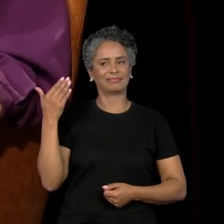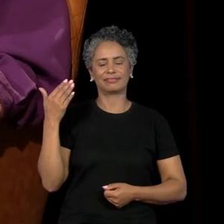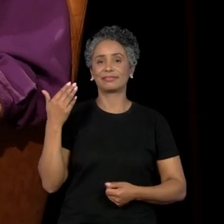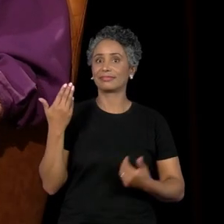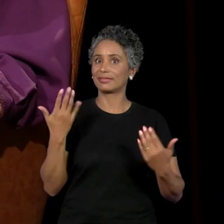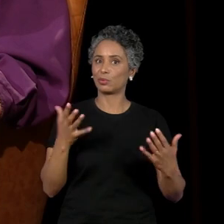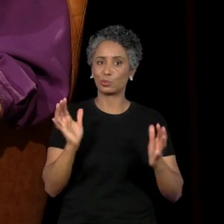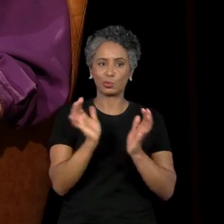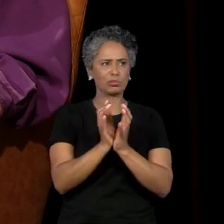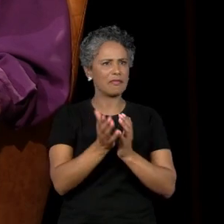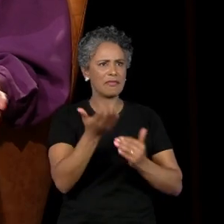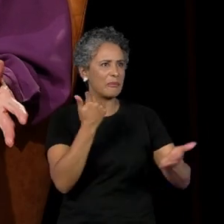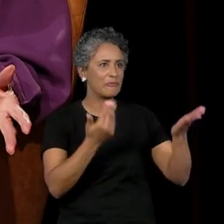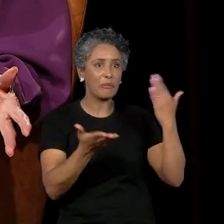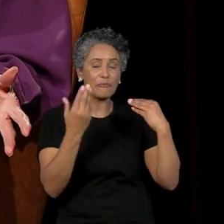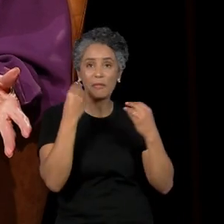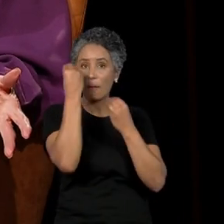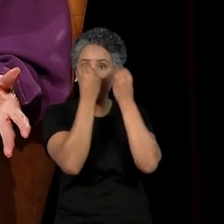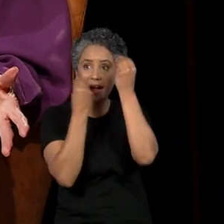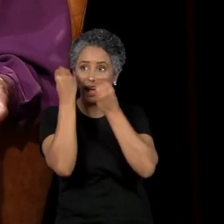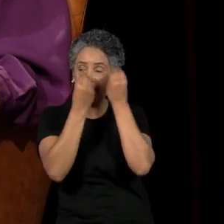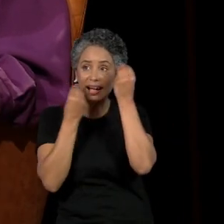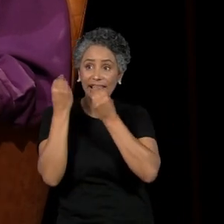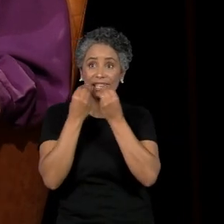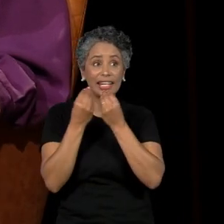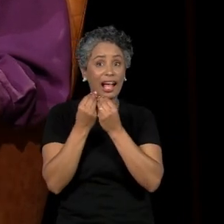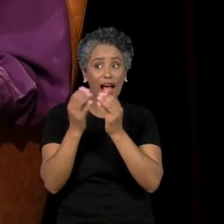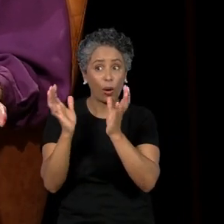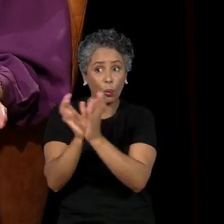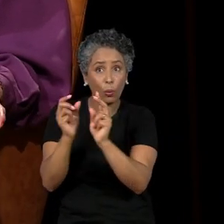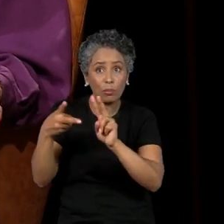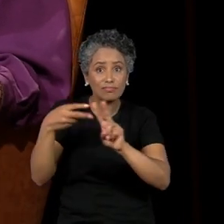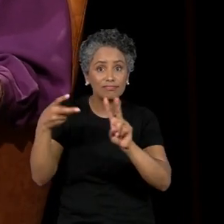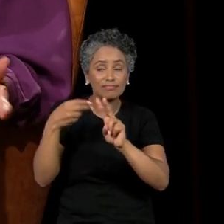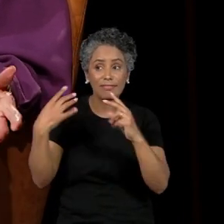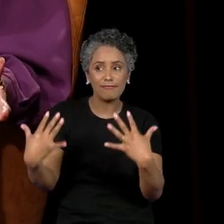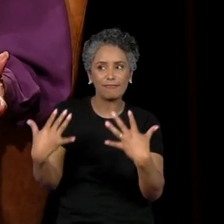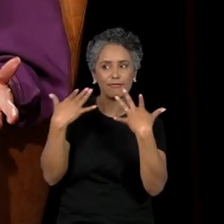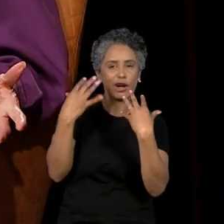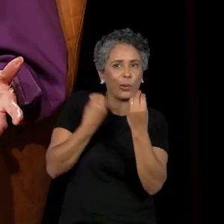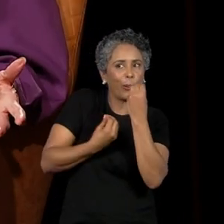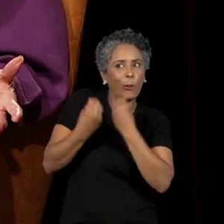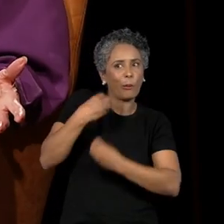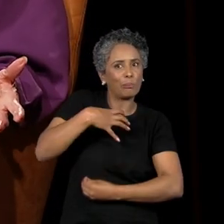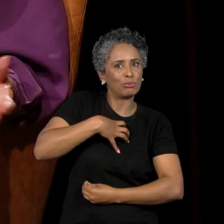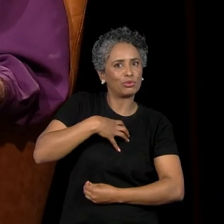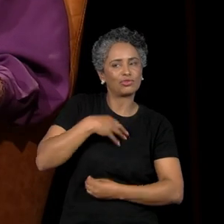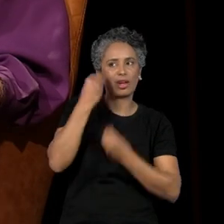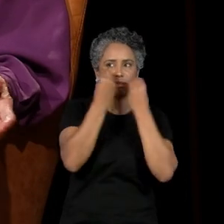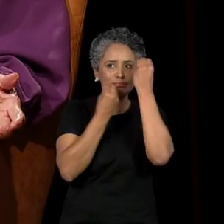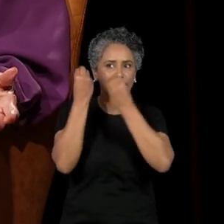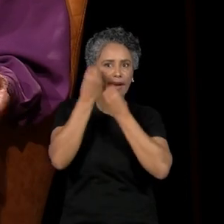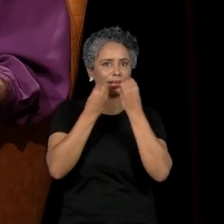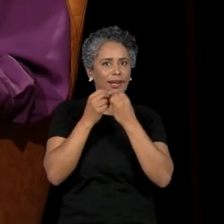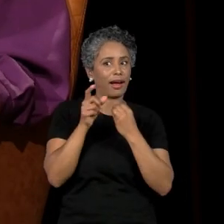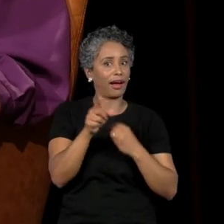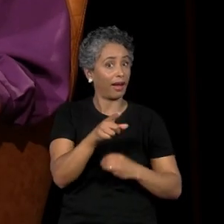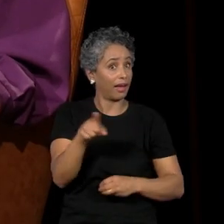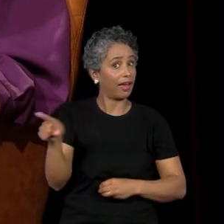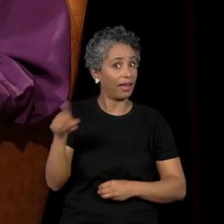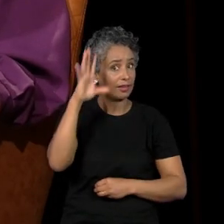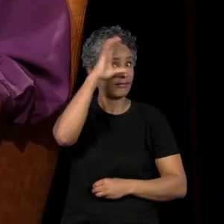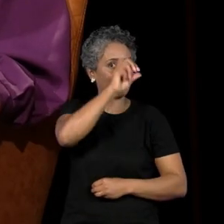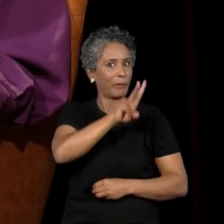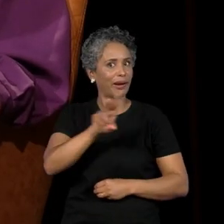para eles verem como é que a gente se maquia, para aprender, todos orgulhosos, né? Éramos orgulhosos.